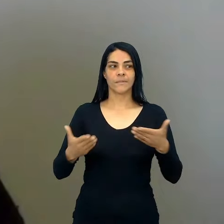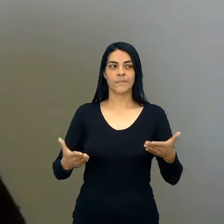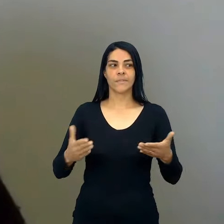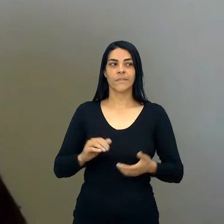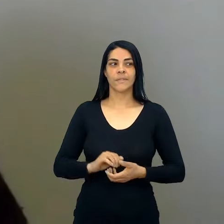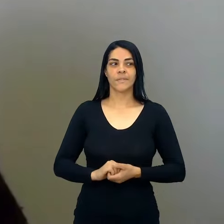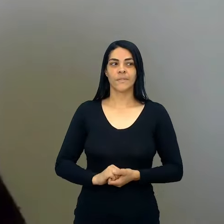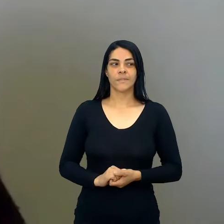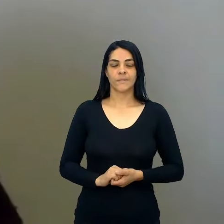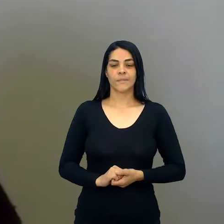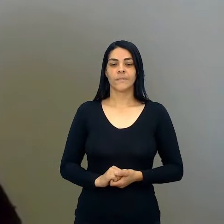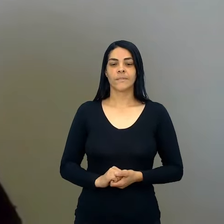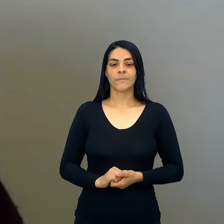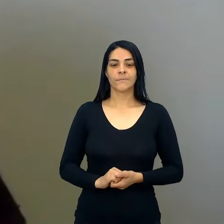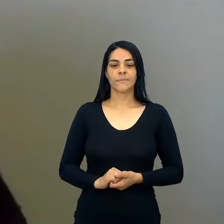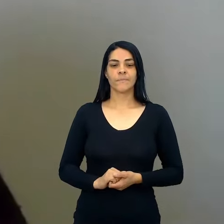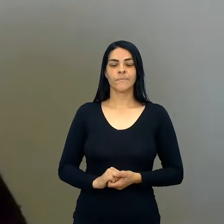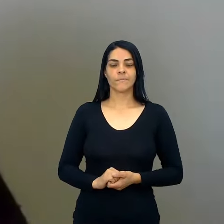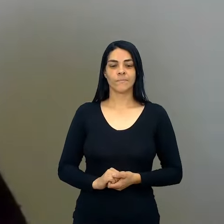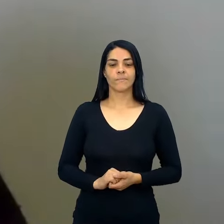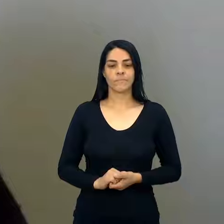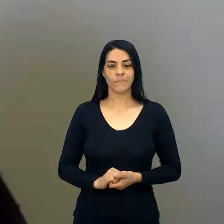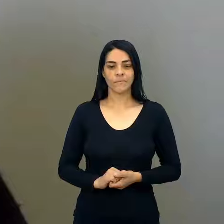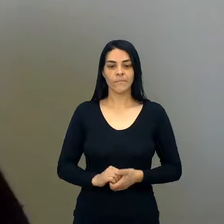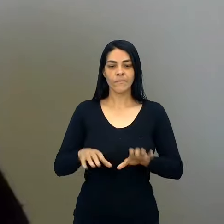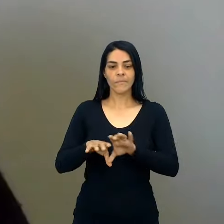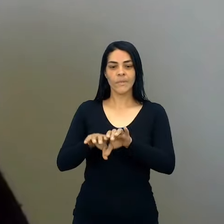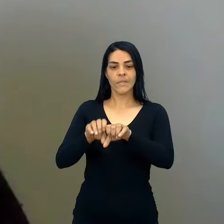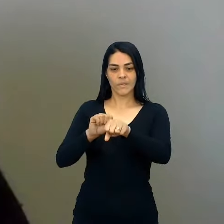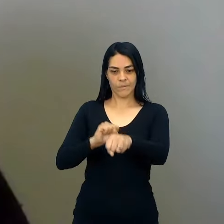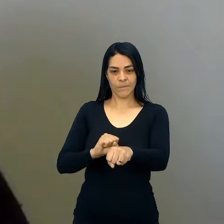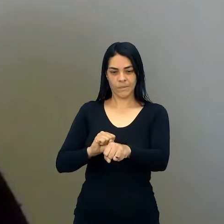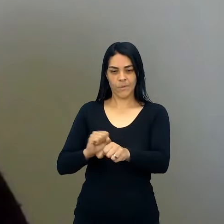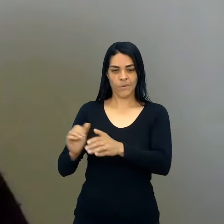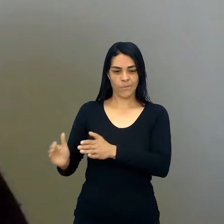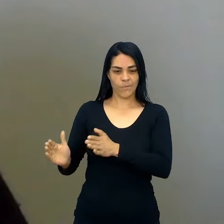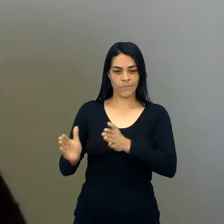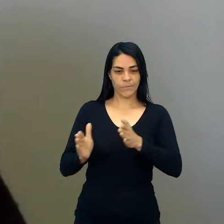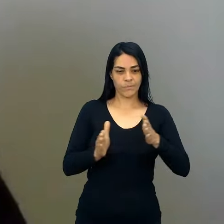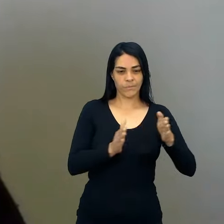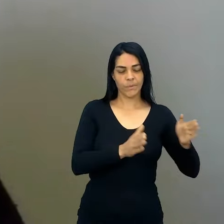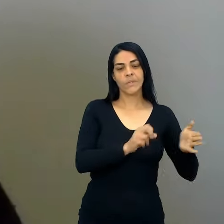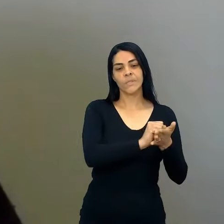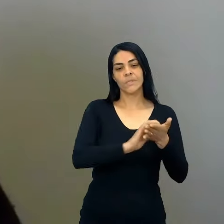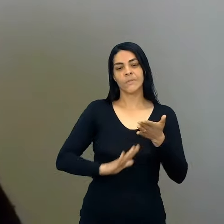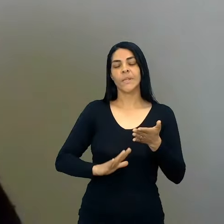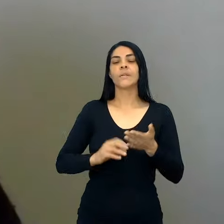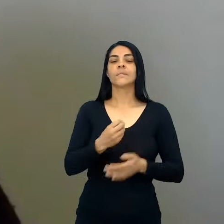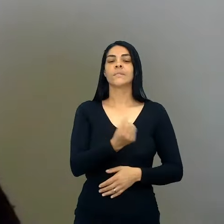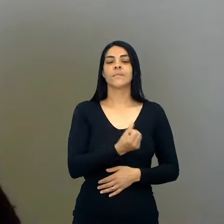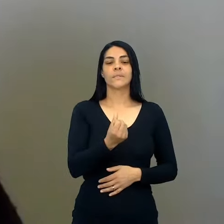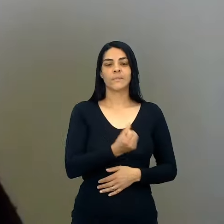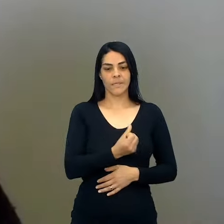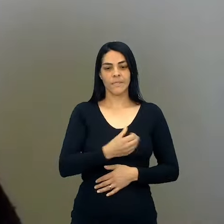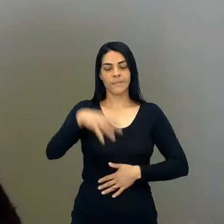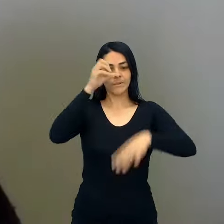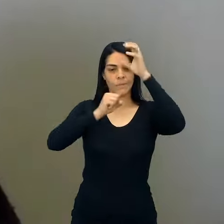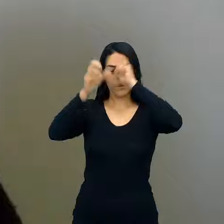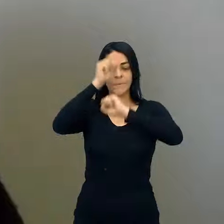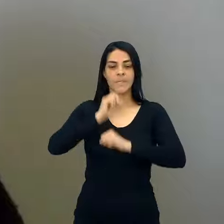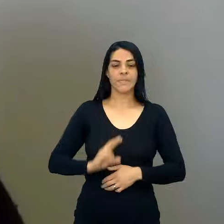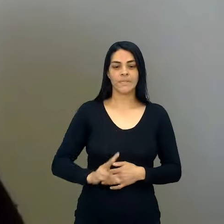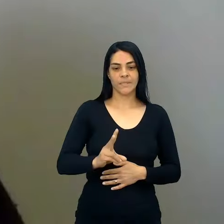desta etapa 2, que é da formação de sequência de atividade 6, do Aprender Sempre,